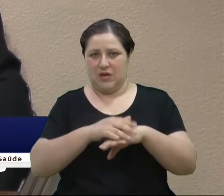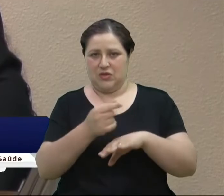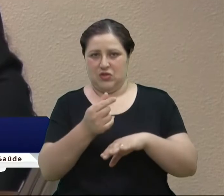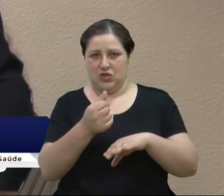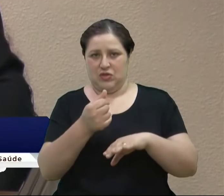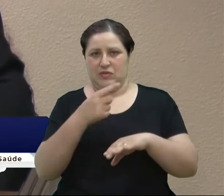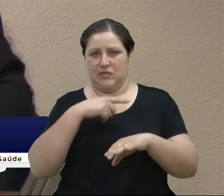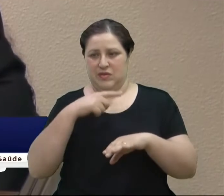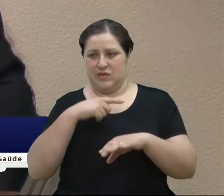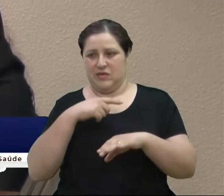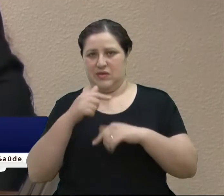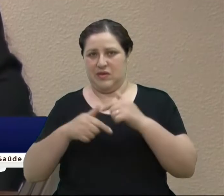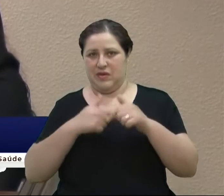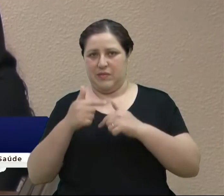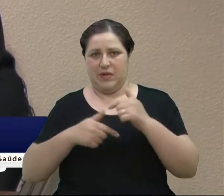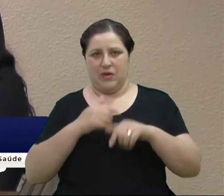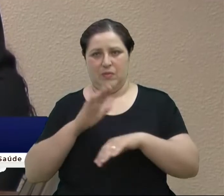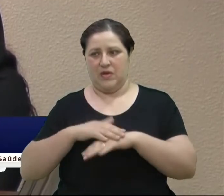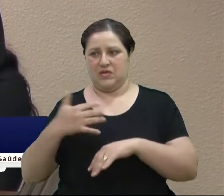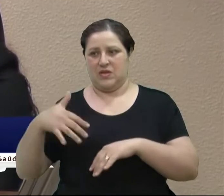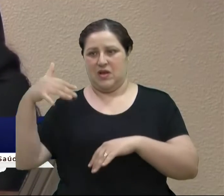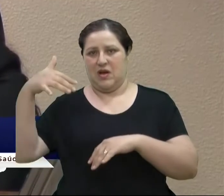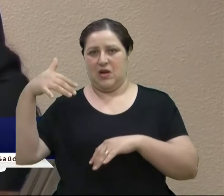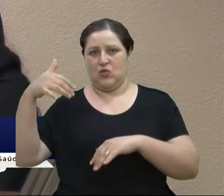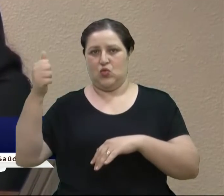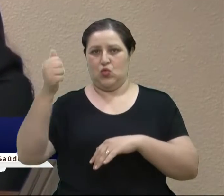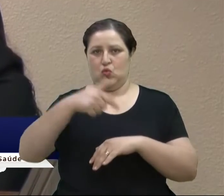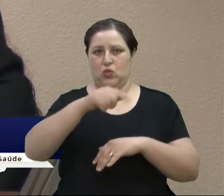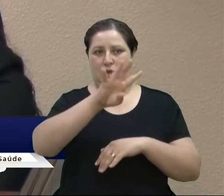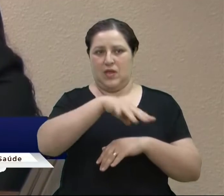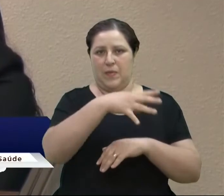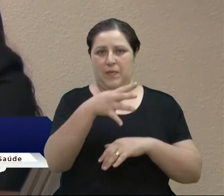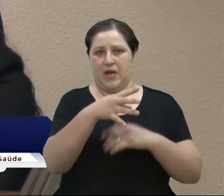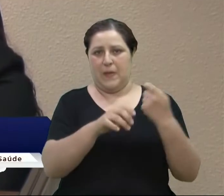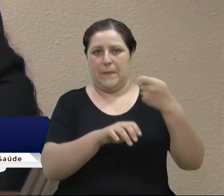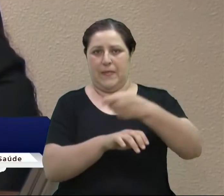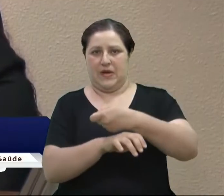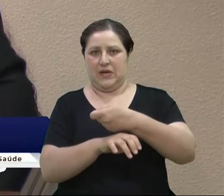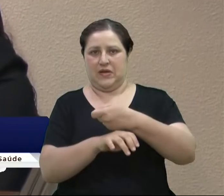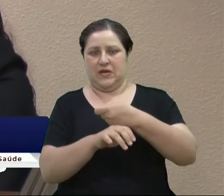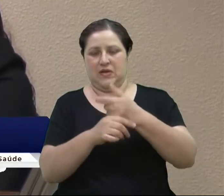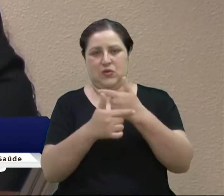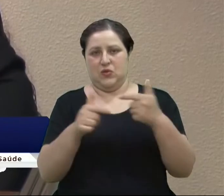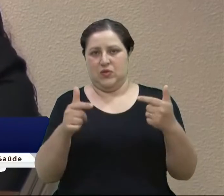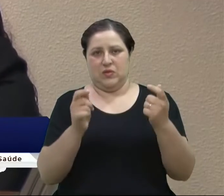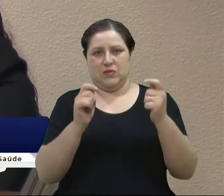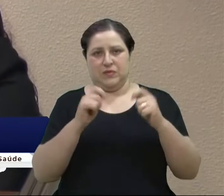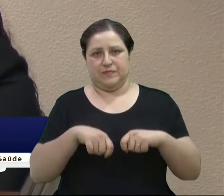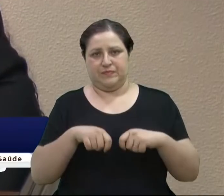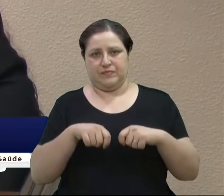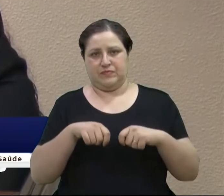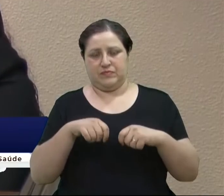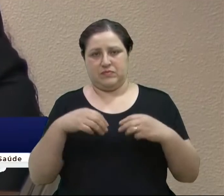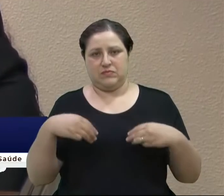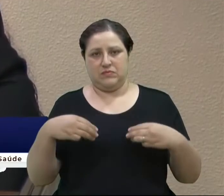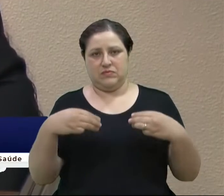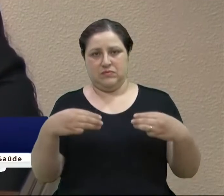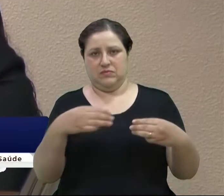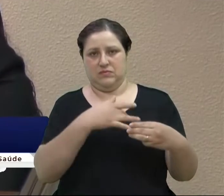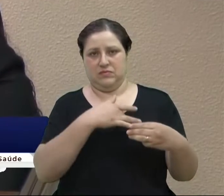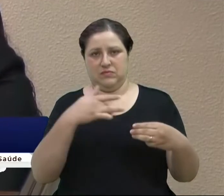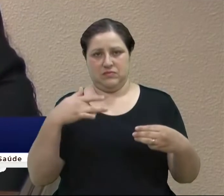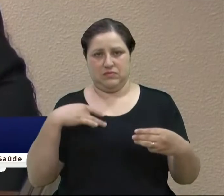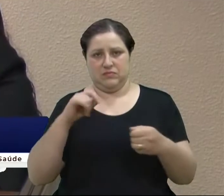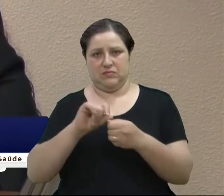Mas assim, a gente não vislumbra uma possibilidade do Ministério da Saúde fazer uma adequação da tabela, porque isso